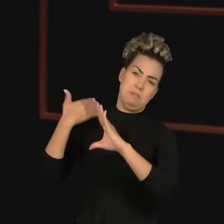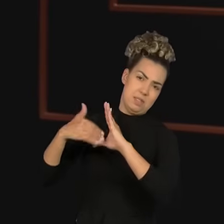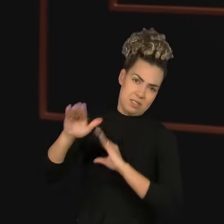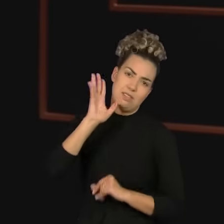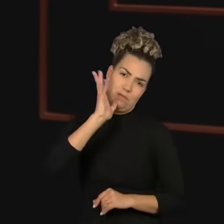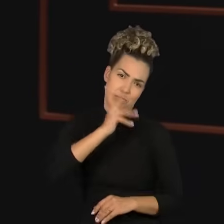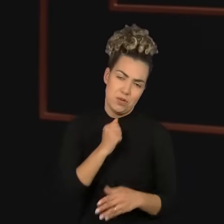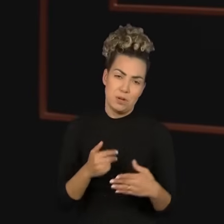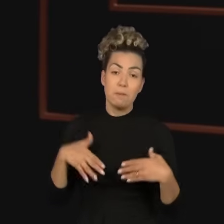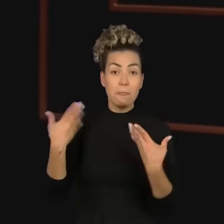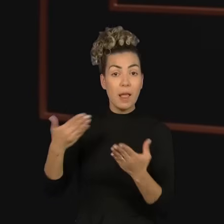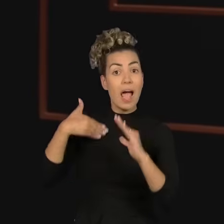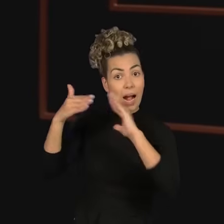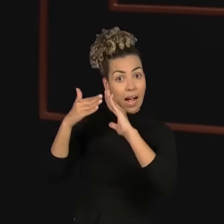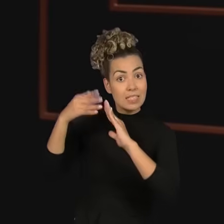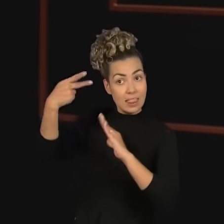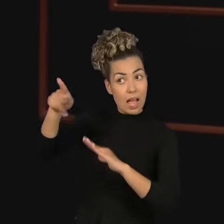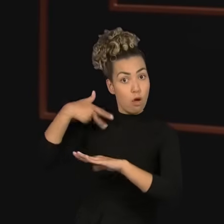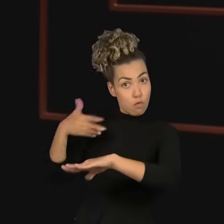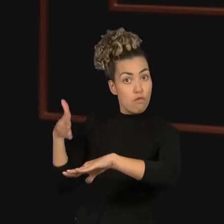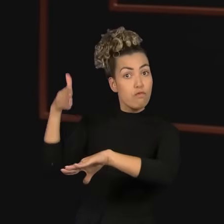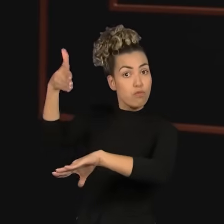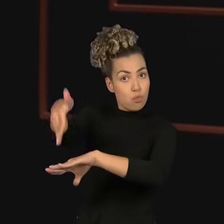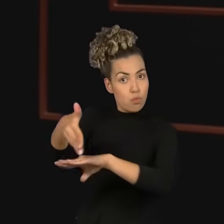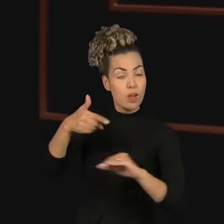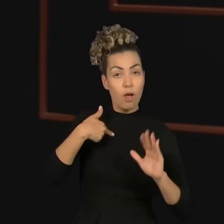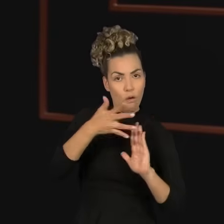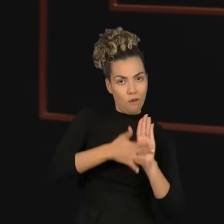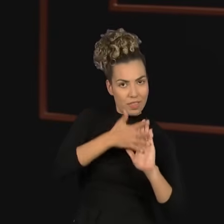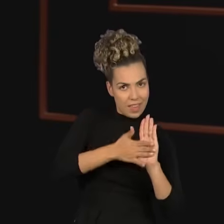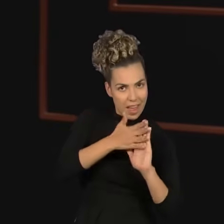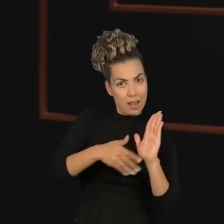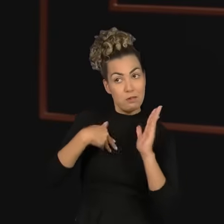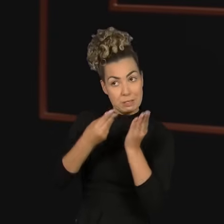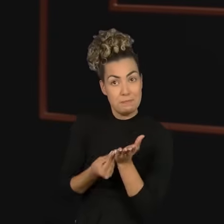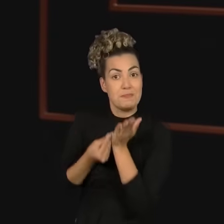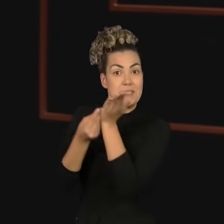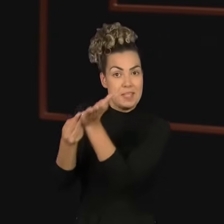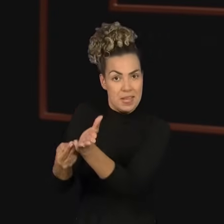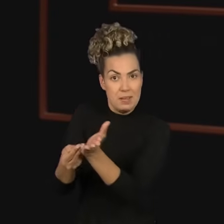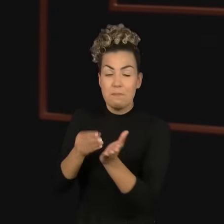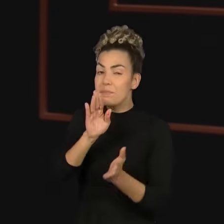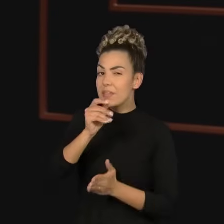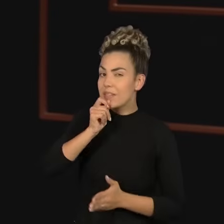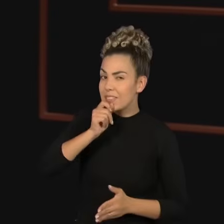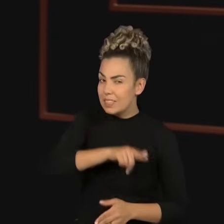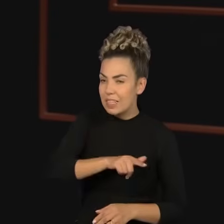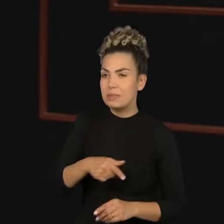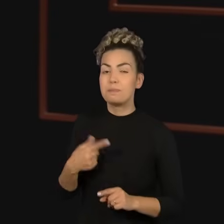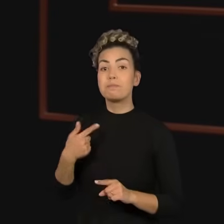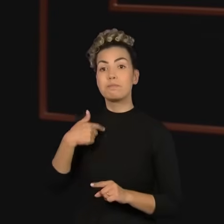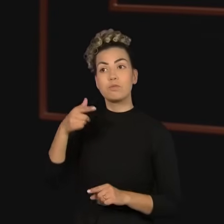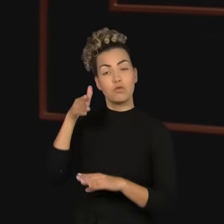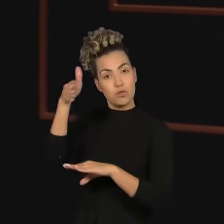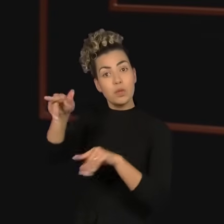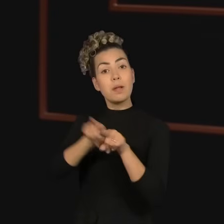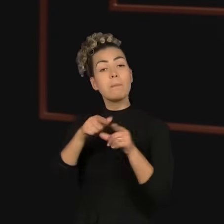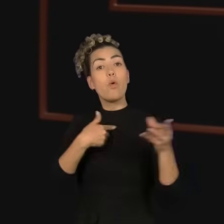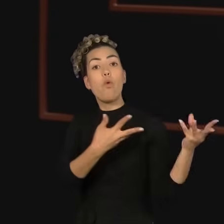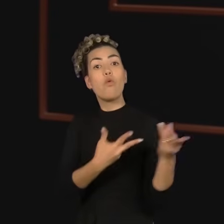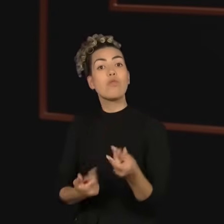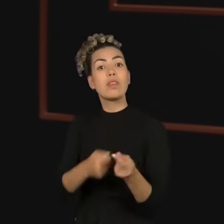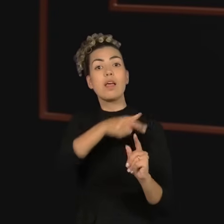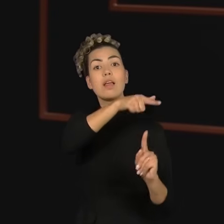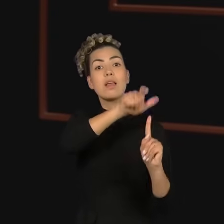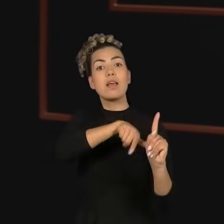foi engraçadíssimo, porque aí eu convidei o Carlinhos também, a gente estava numa festa, eu falei,